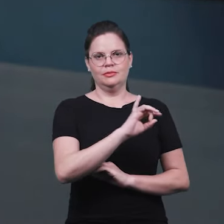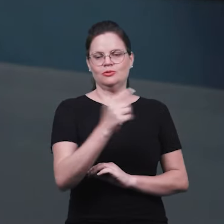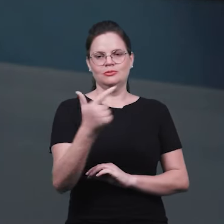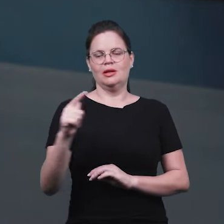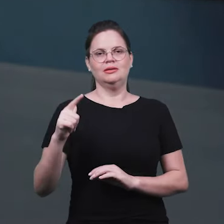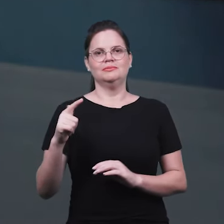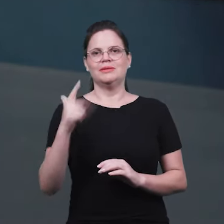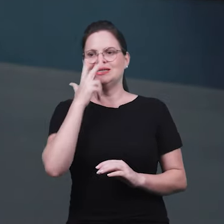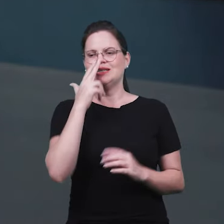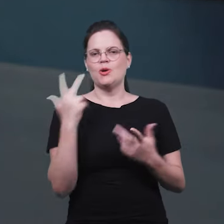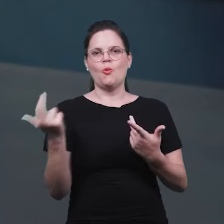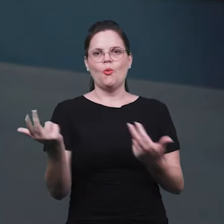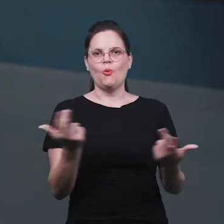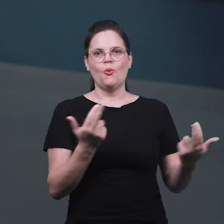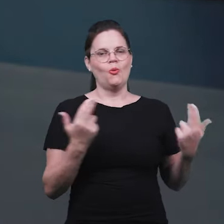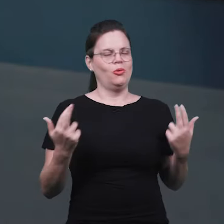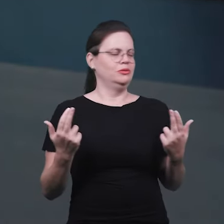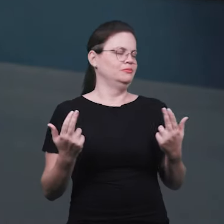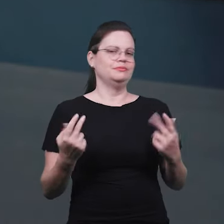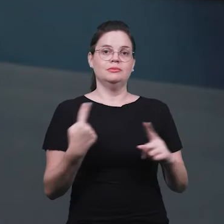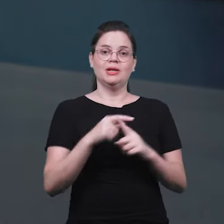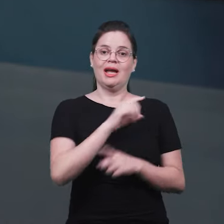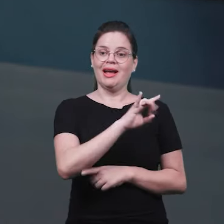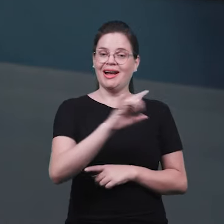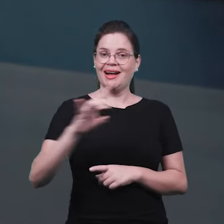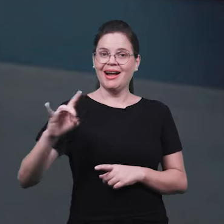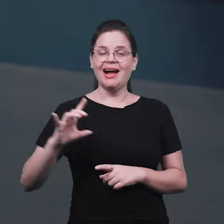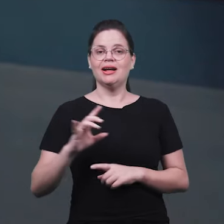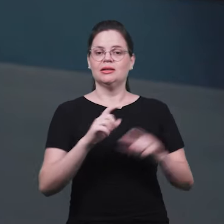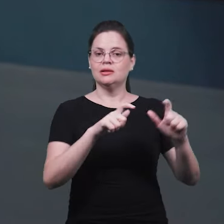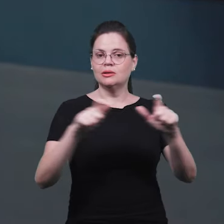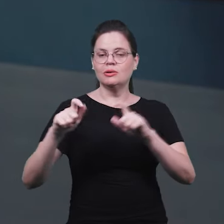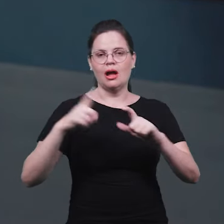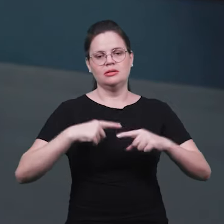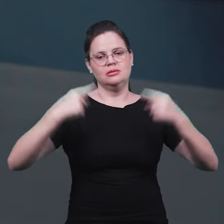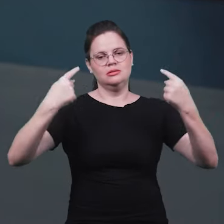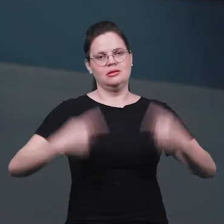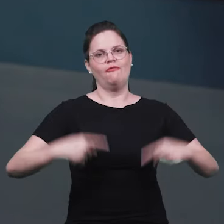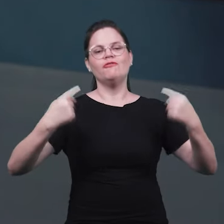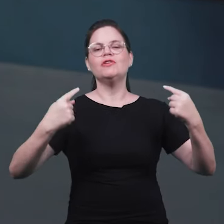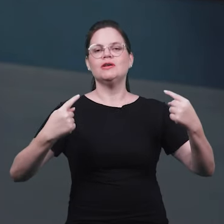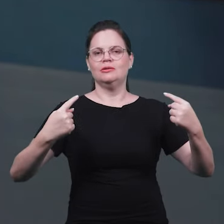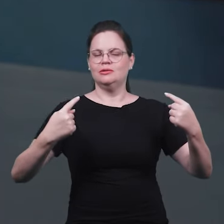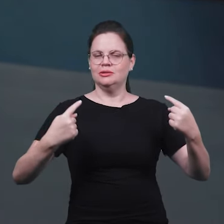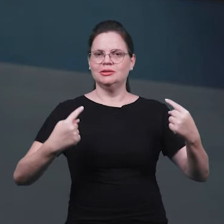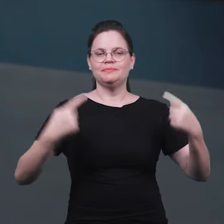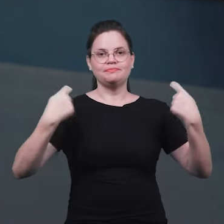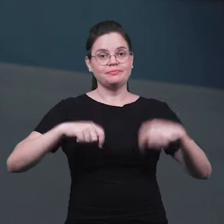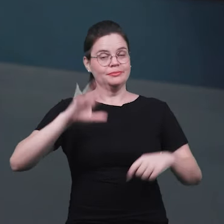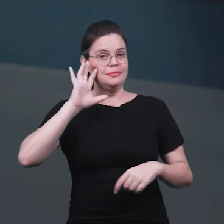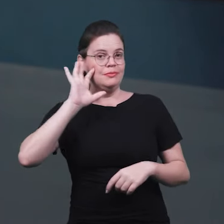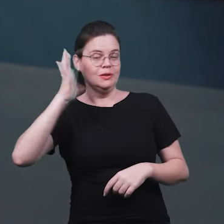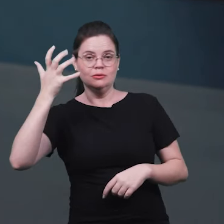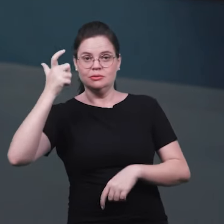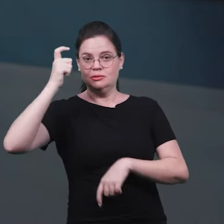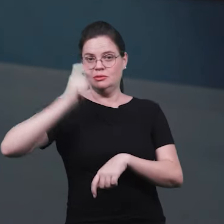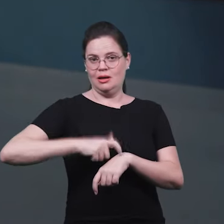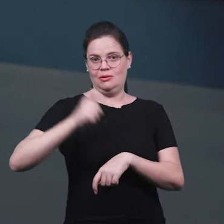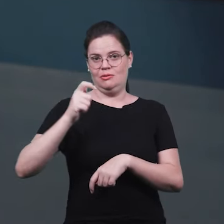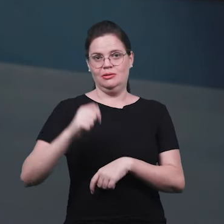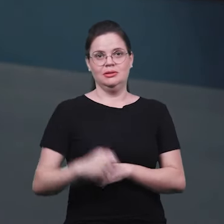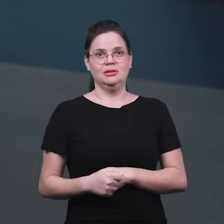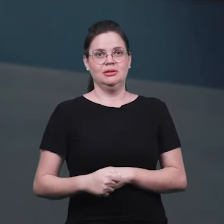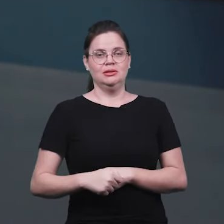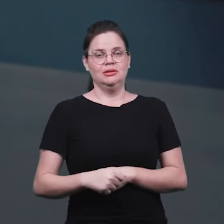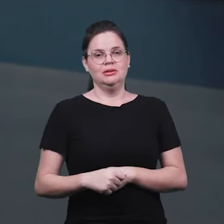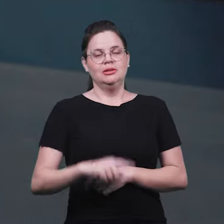desafio, cada operação é um cenário novo, é um contexto novo e que você precisa ali de soluções imediatas, né? Porque os custos